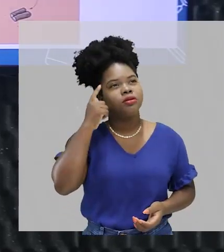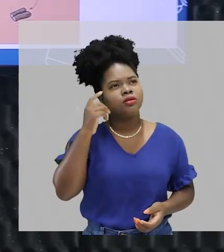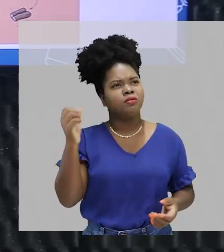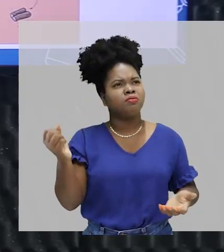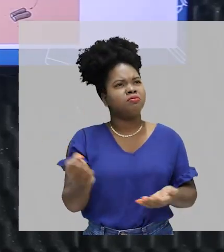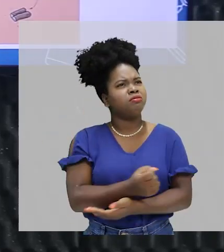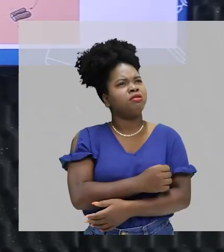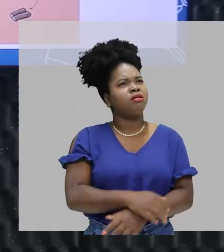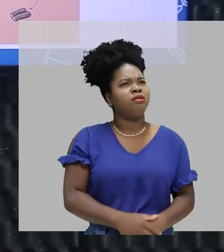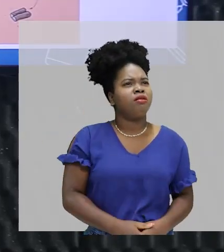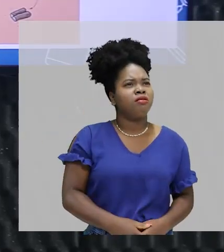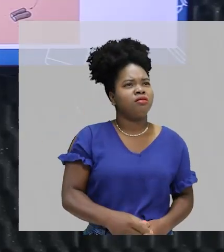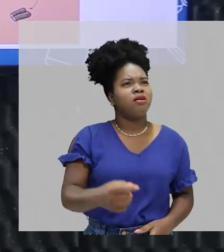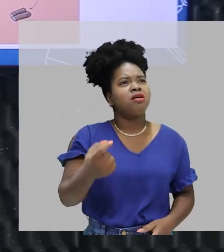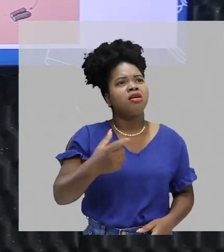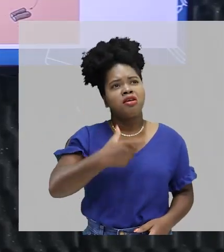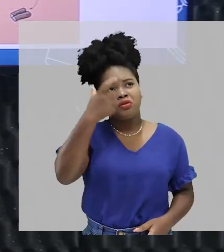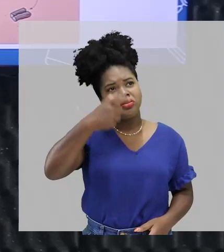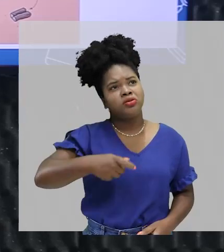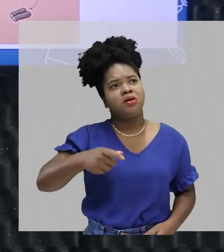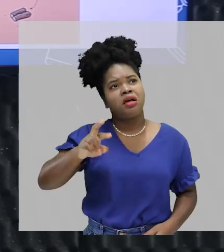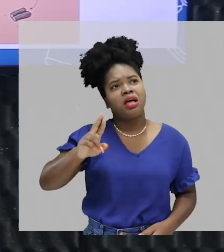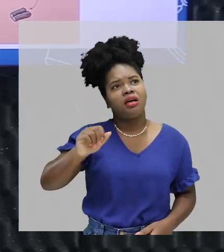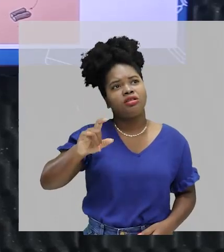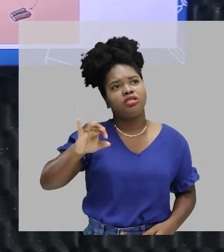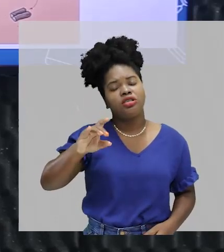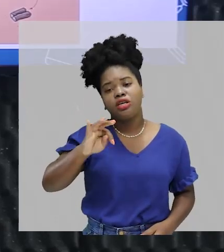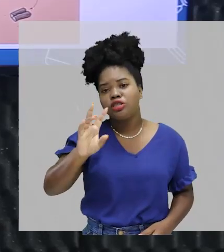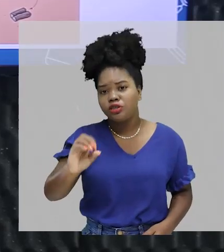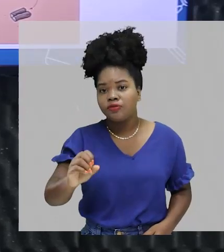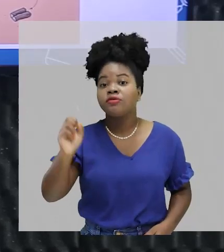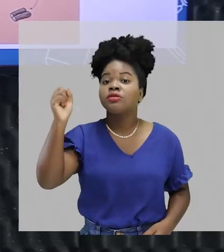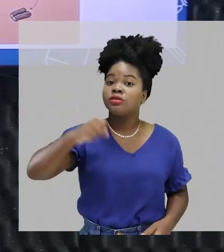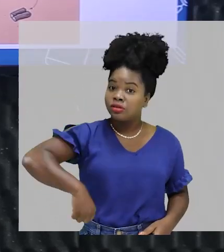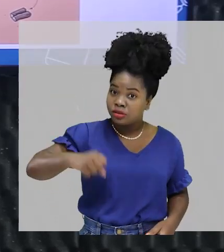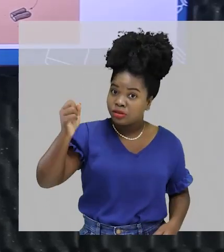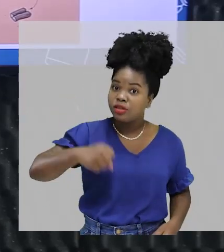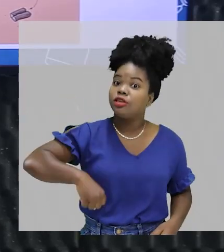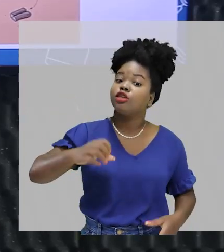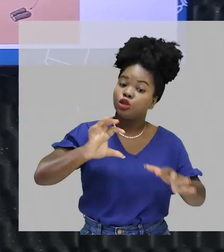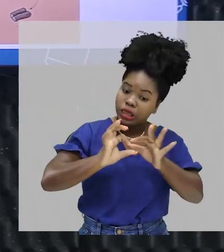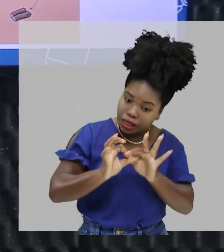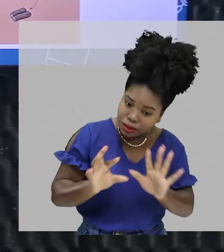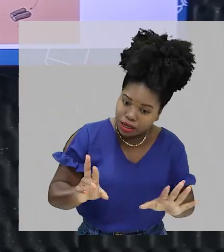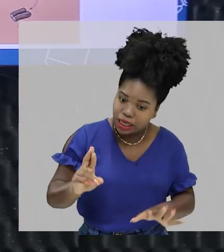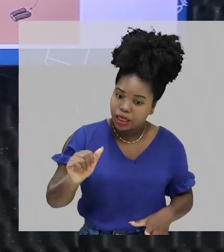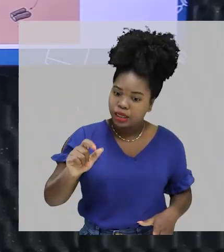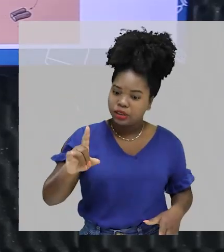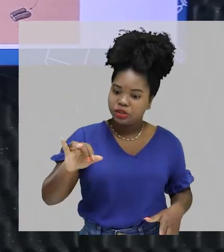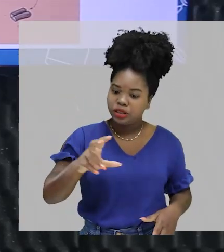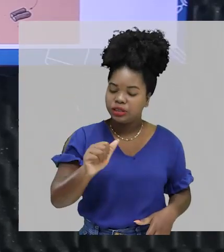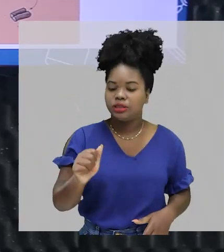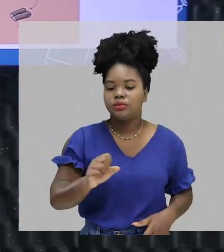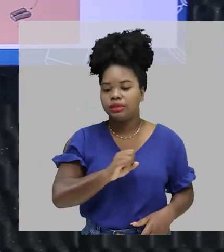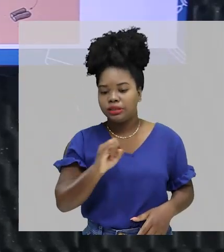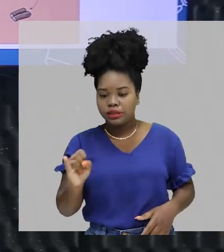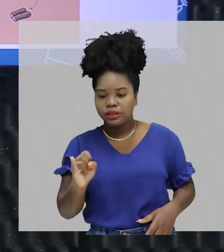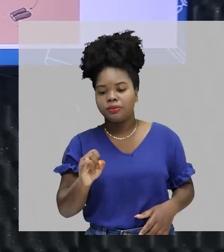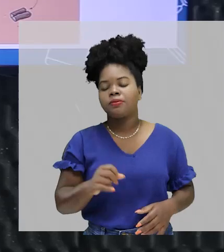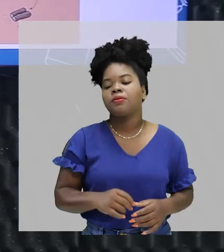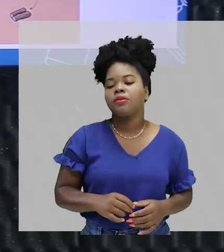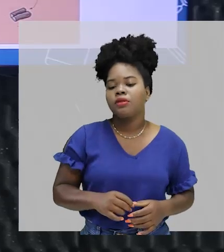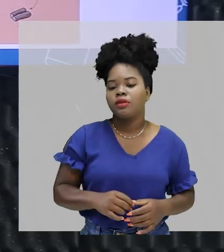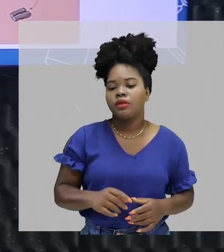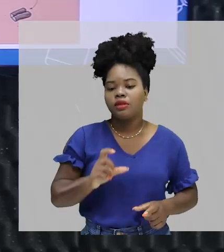sou radioativo. Sim, nós emitimos radiação, certo? Se a gente passar o contador Geiger